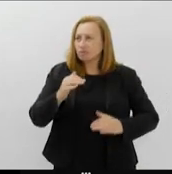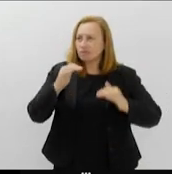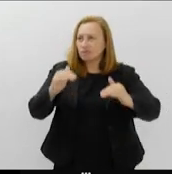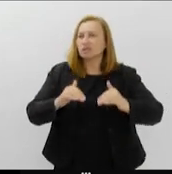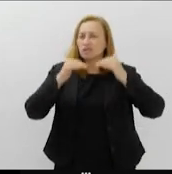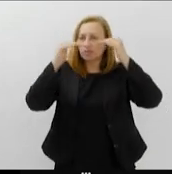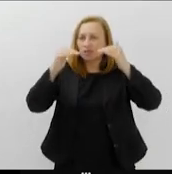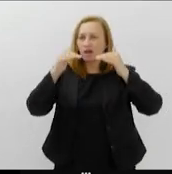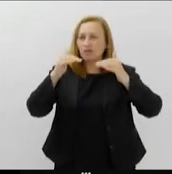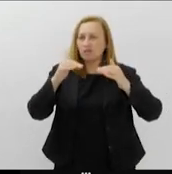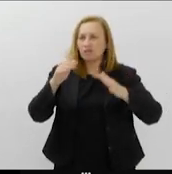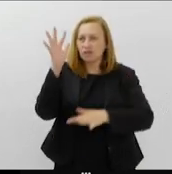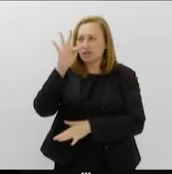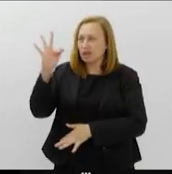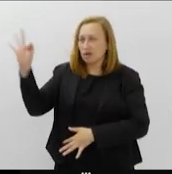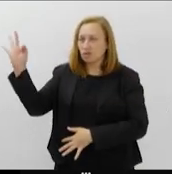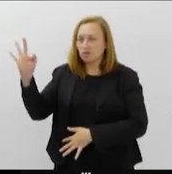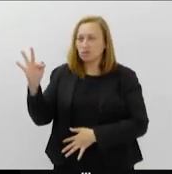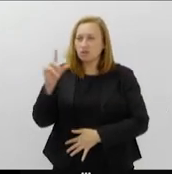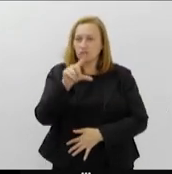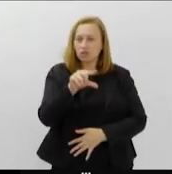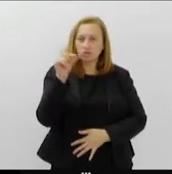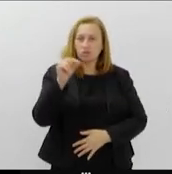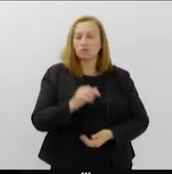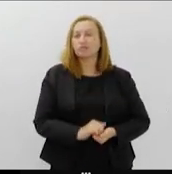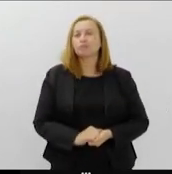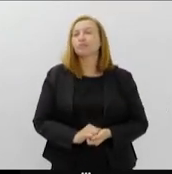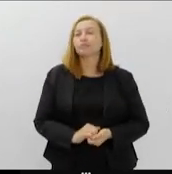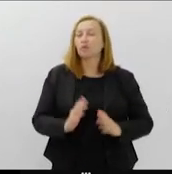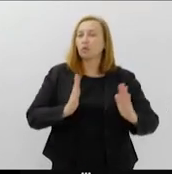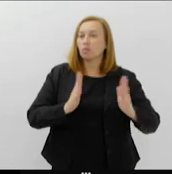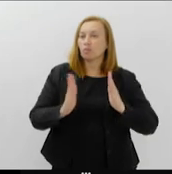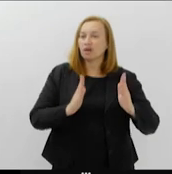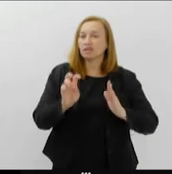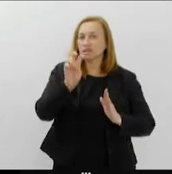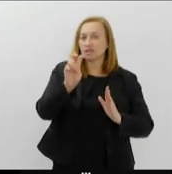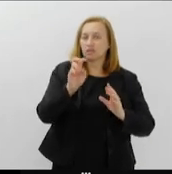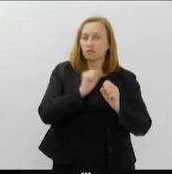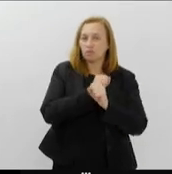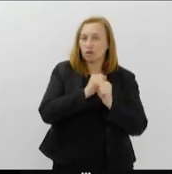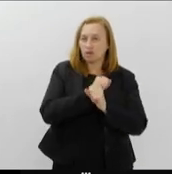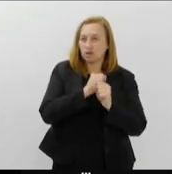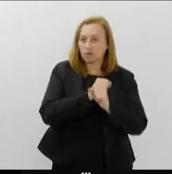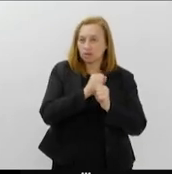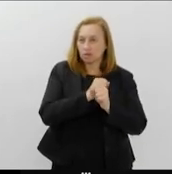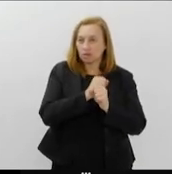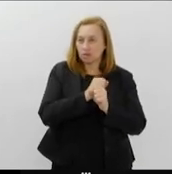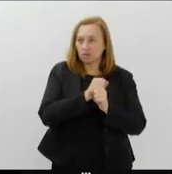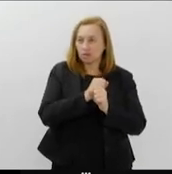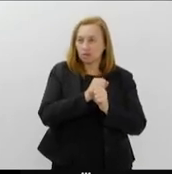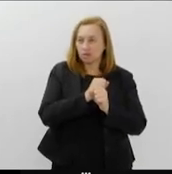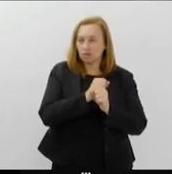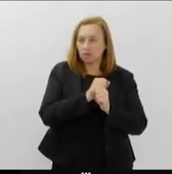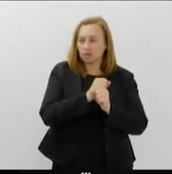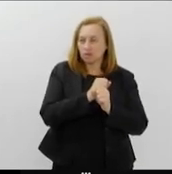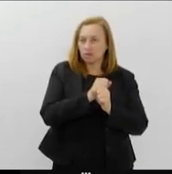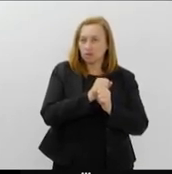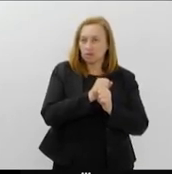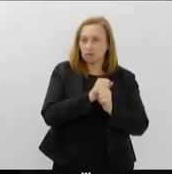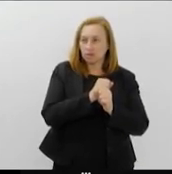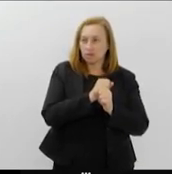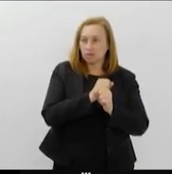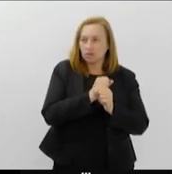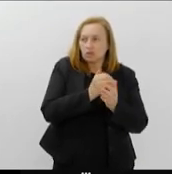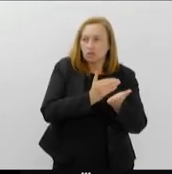Ou seja, o prazo prescricional é de 5 anos a contar do ato da suposta